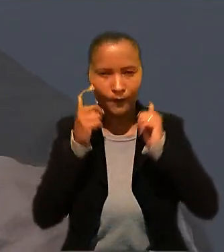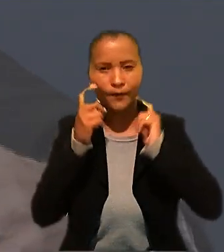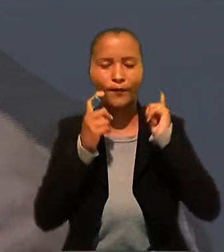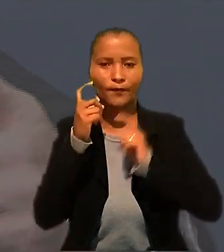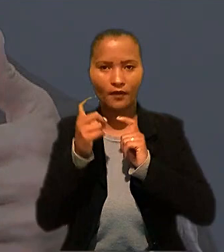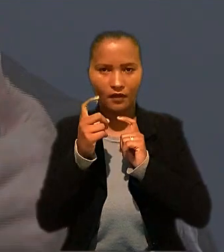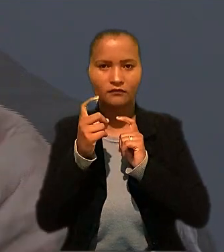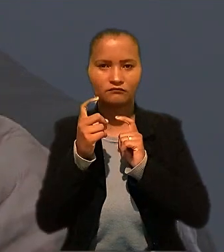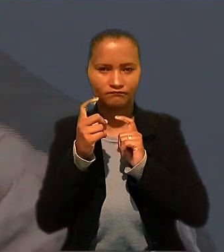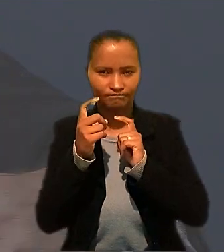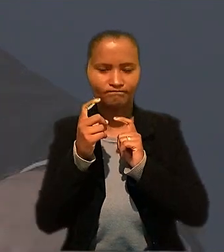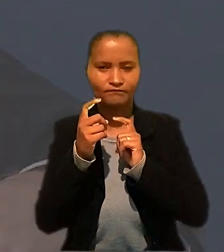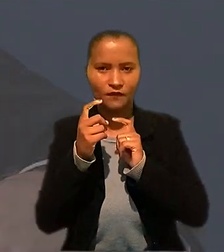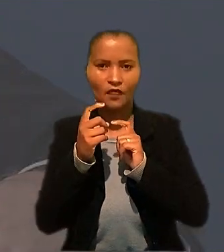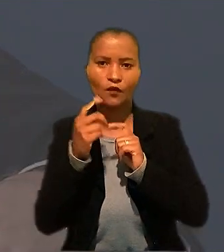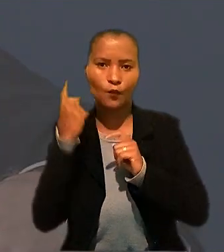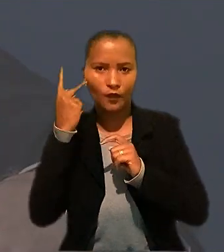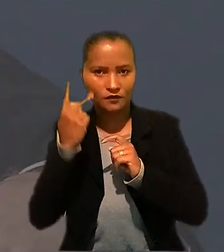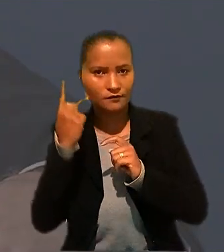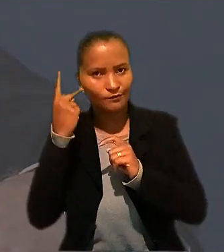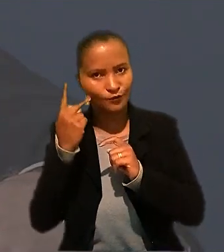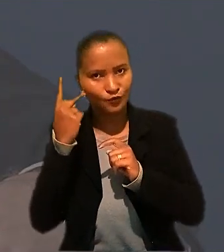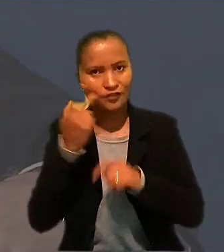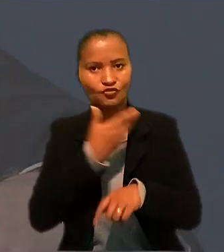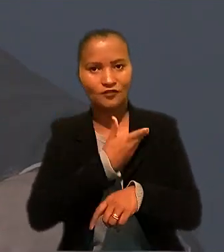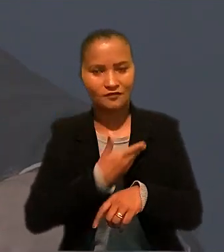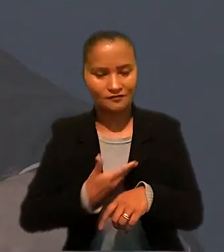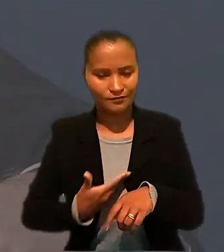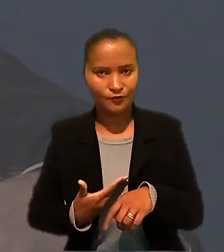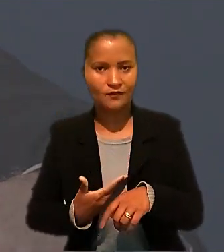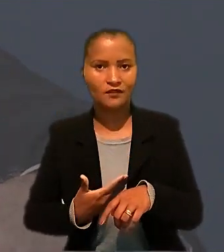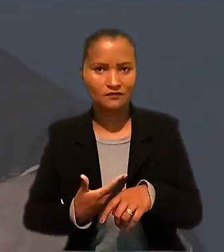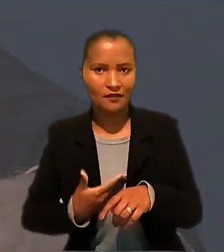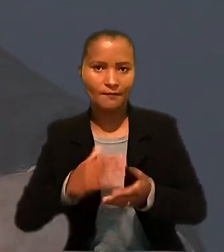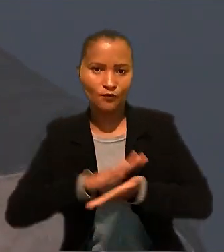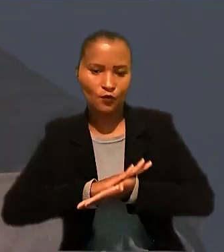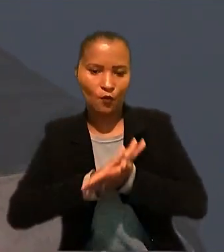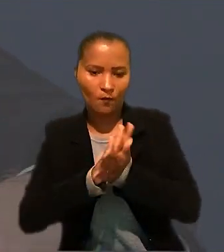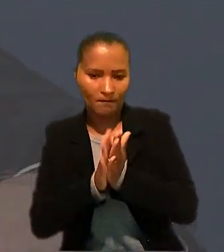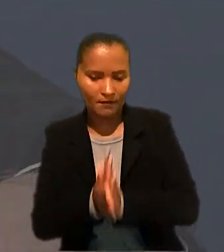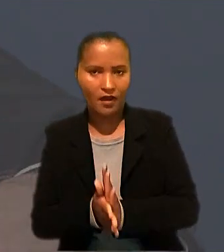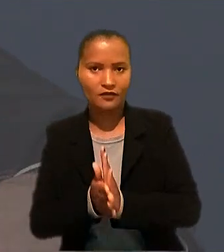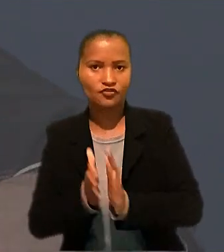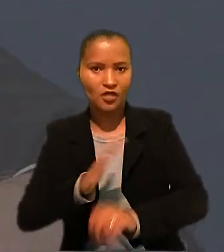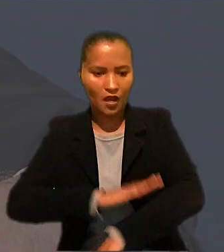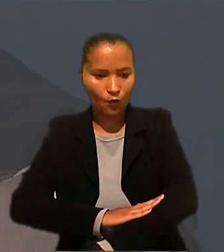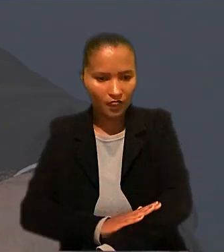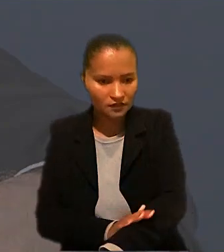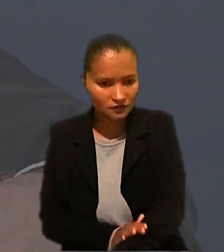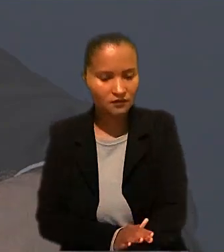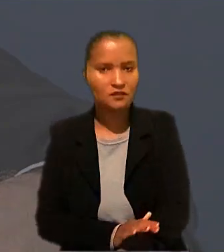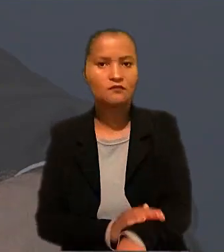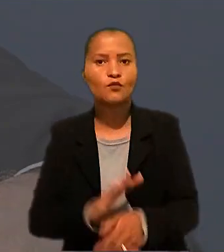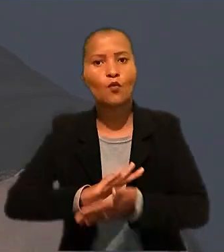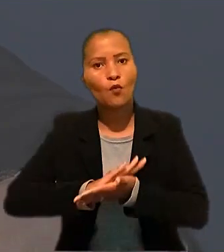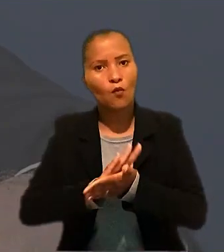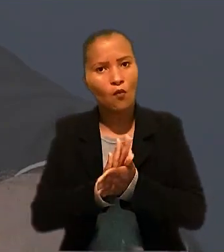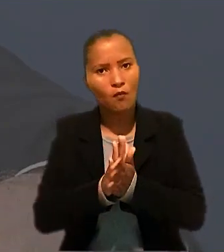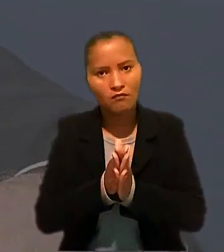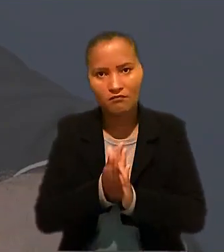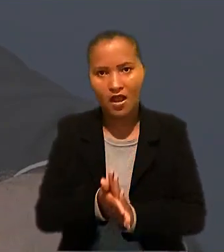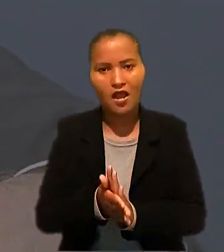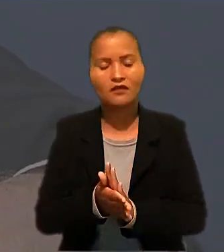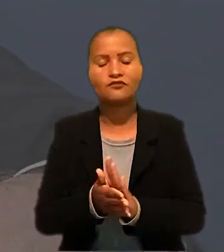preocupado de forma muito relevante com essas políticas públicas em torno do combate ao racismo, do combate